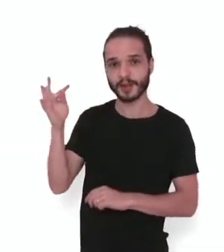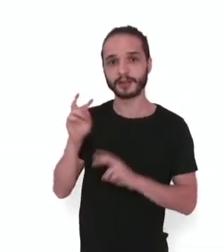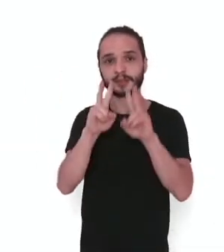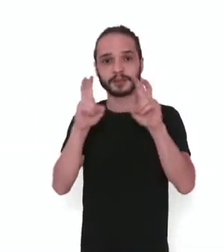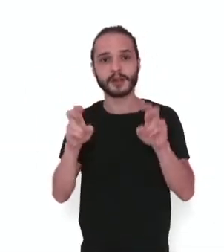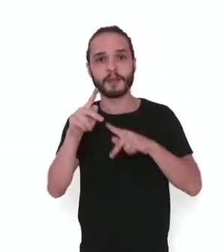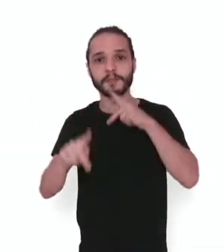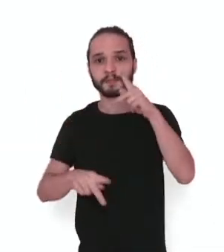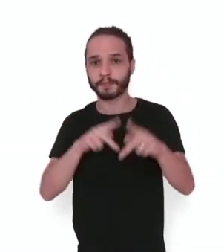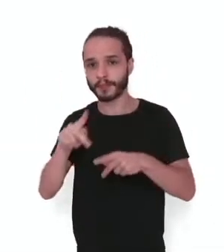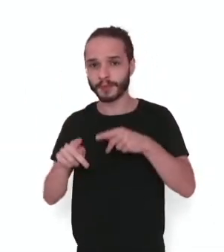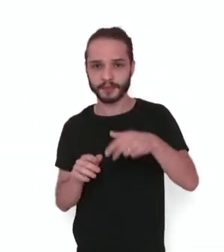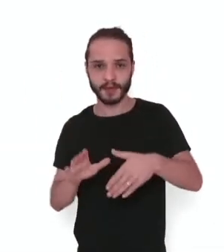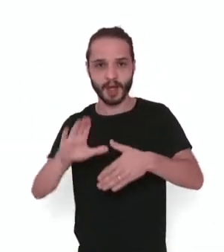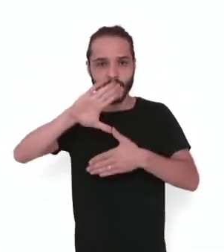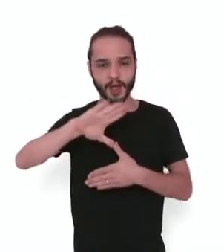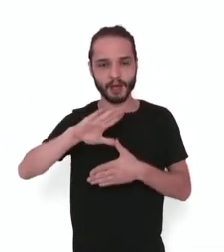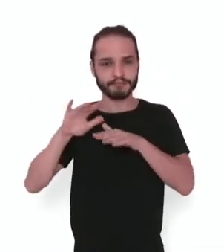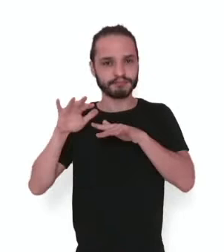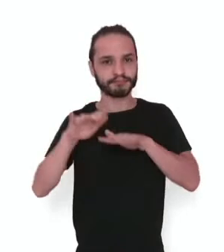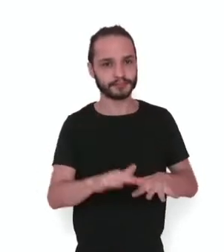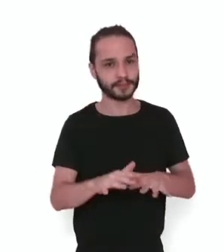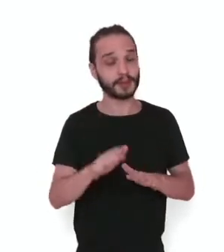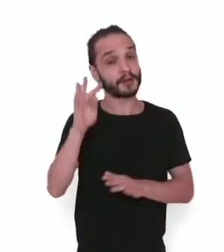da América. De acordo com a teoria